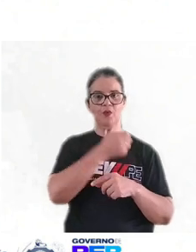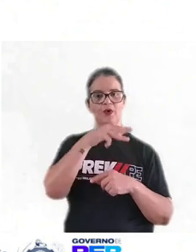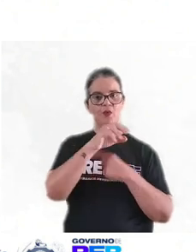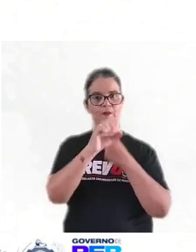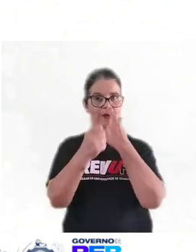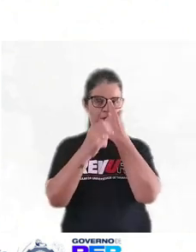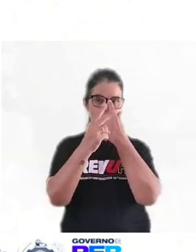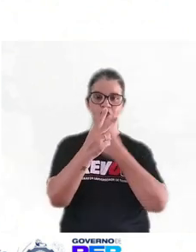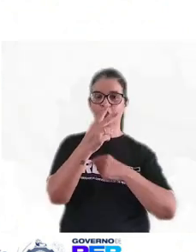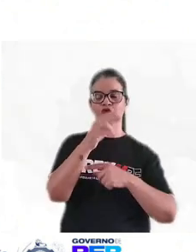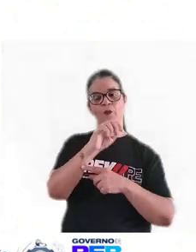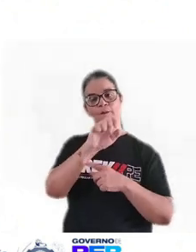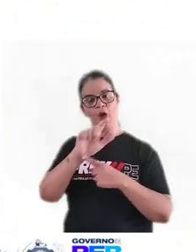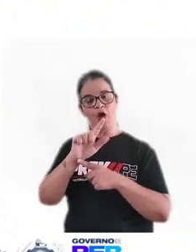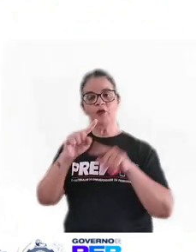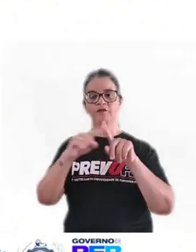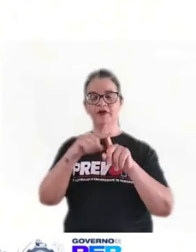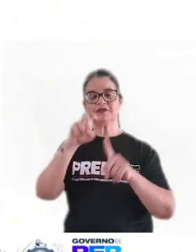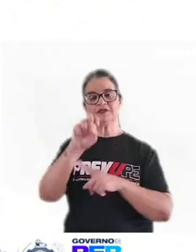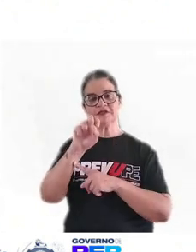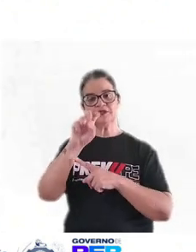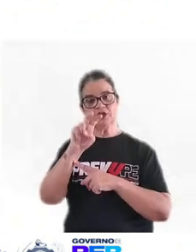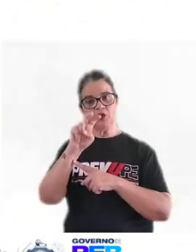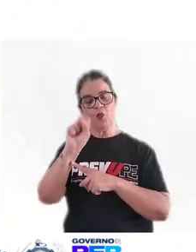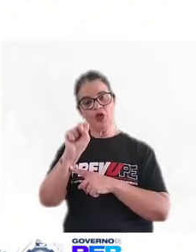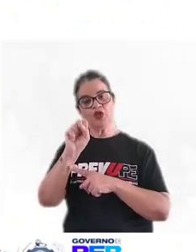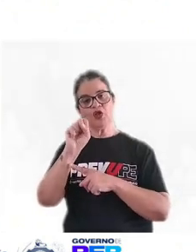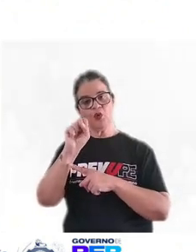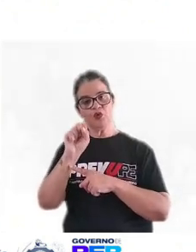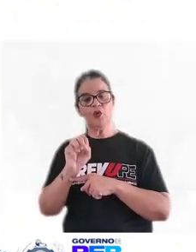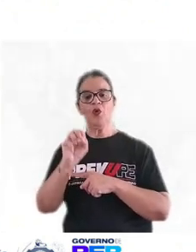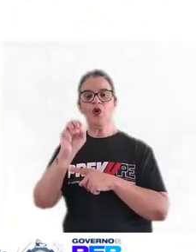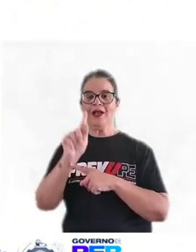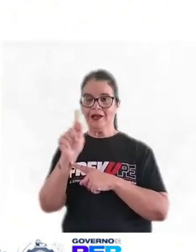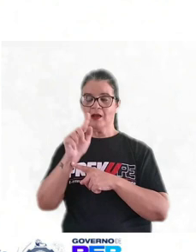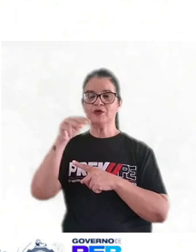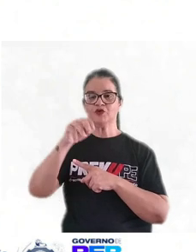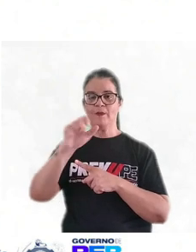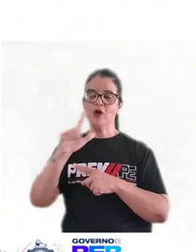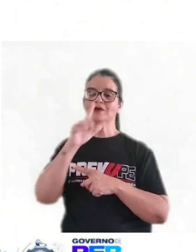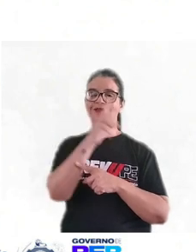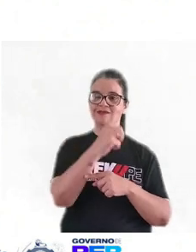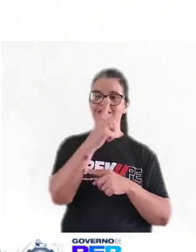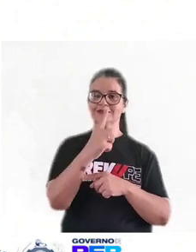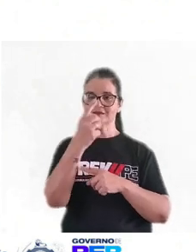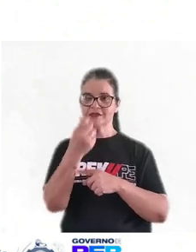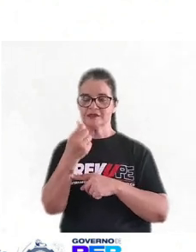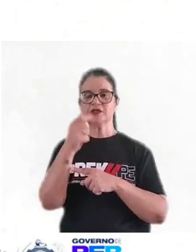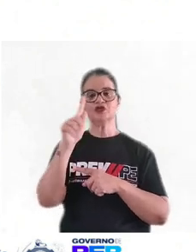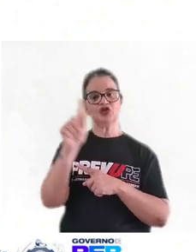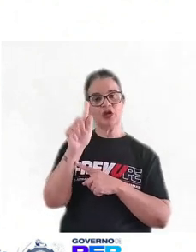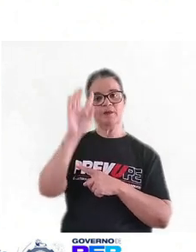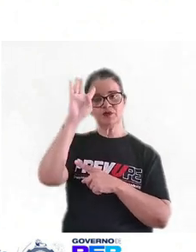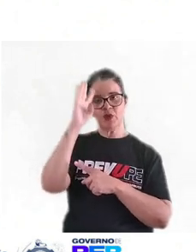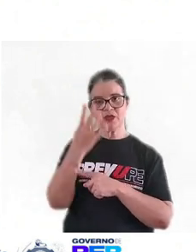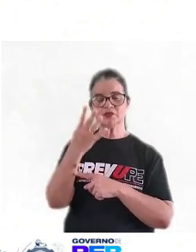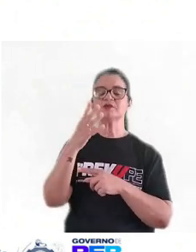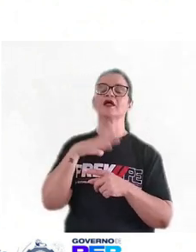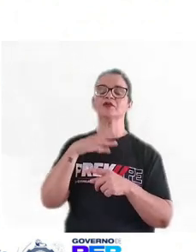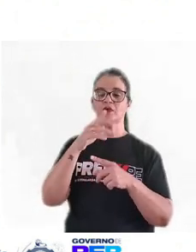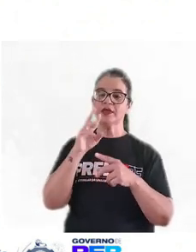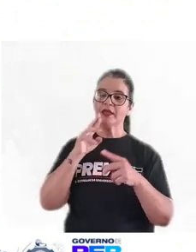o número de mols, que é 2 mols, por 58 gramas por mol, o resultado dá 116 gramas,